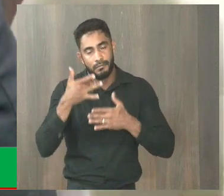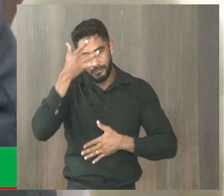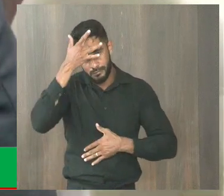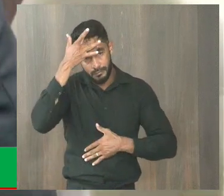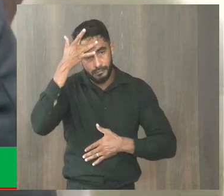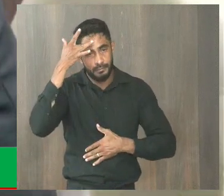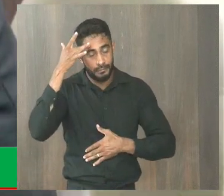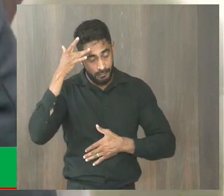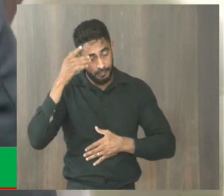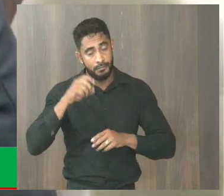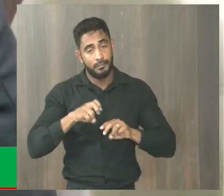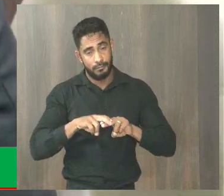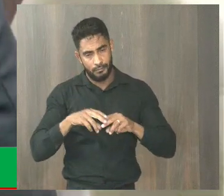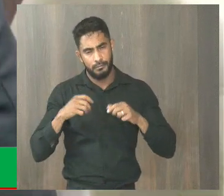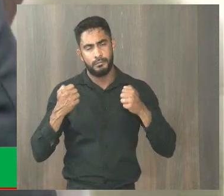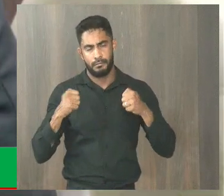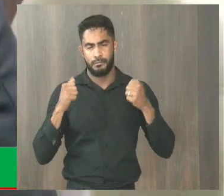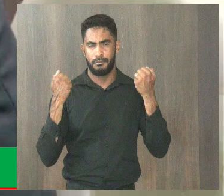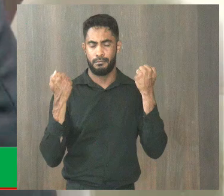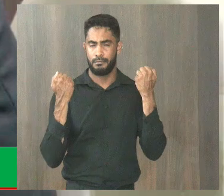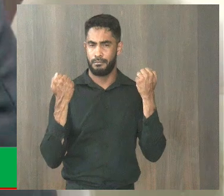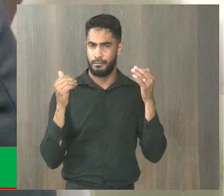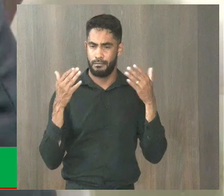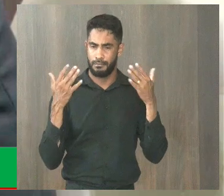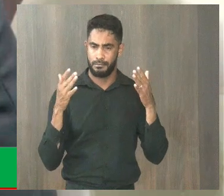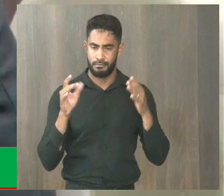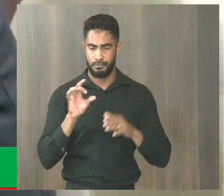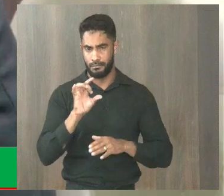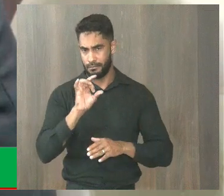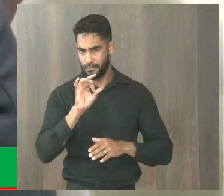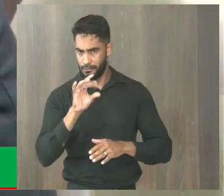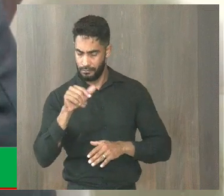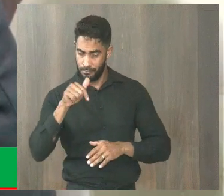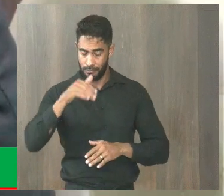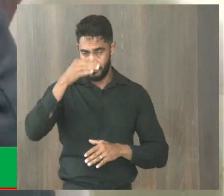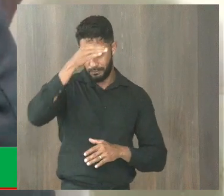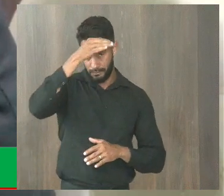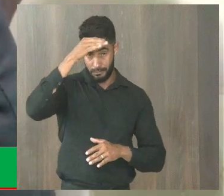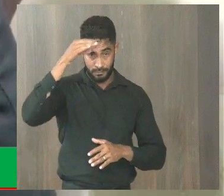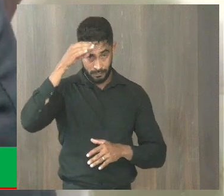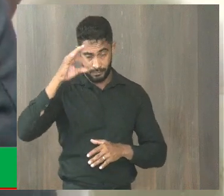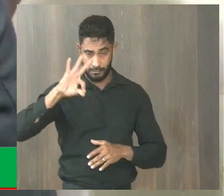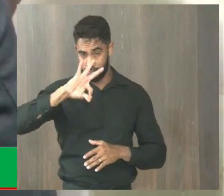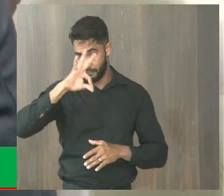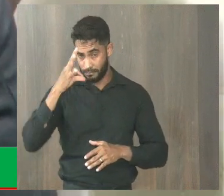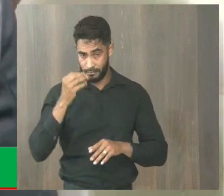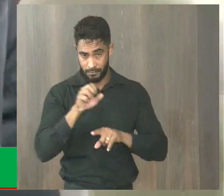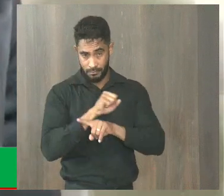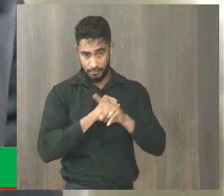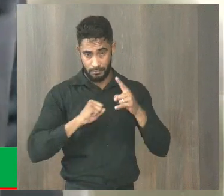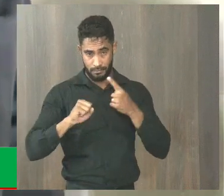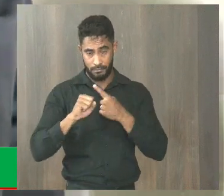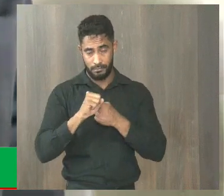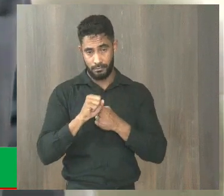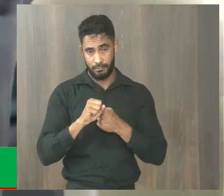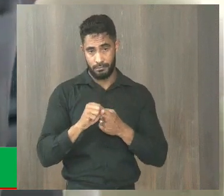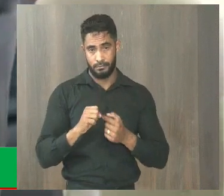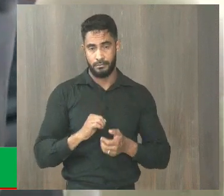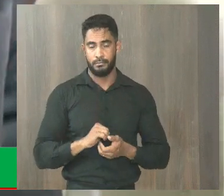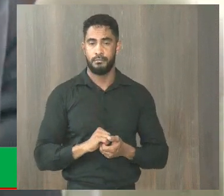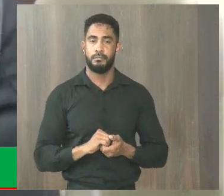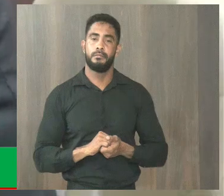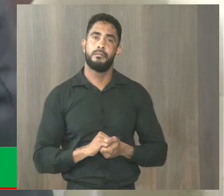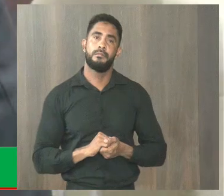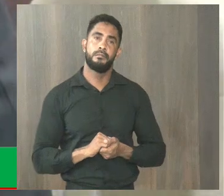digno dos nossos aplausos, e não só dos nossos dessa casa, mas sim de toda a sociedade anaubense. Obrigado, senhor